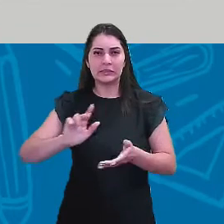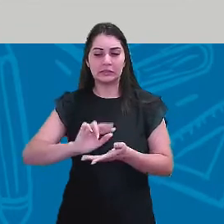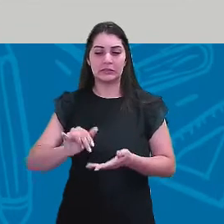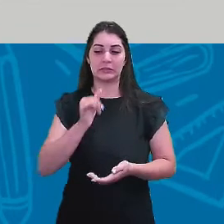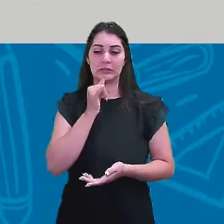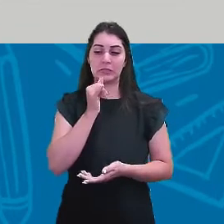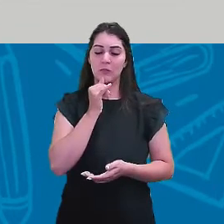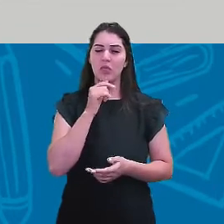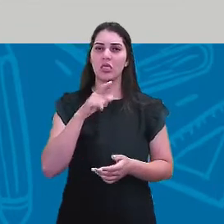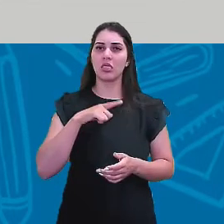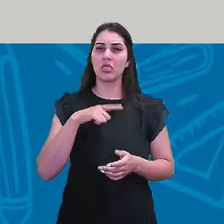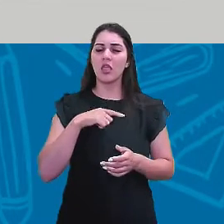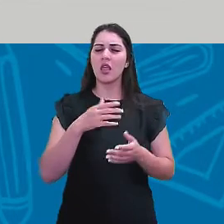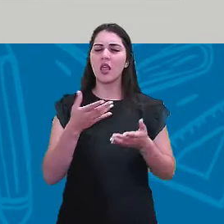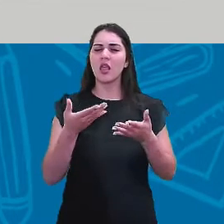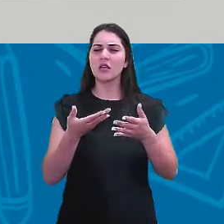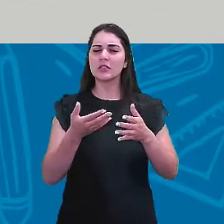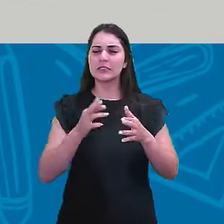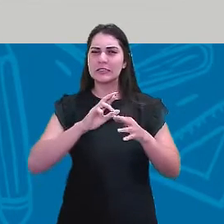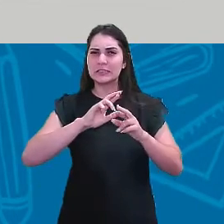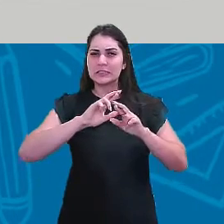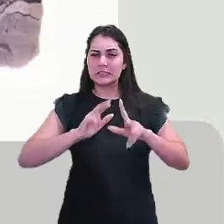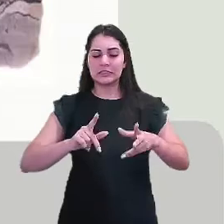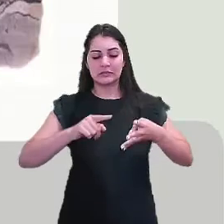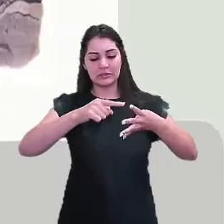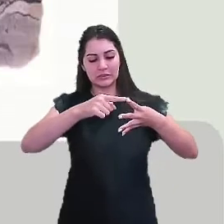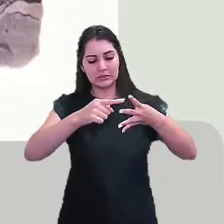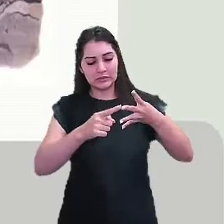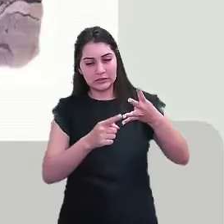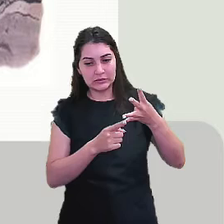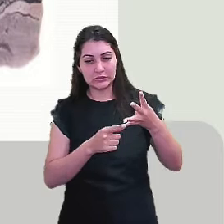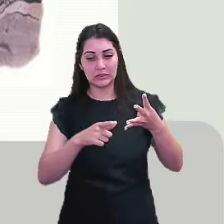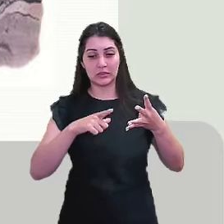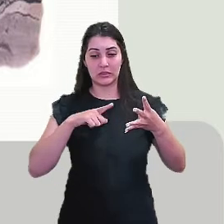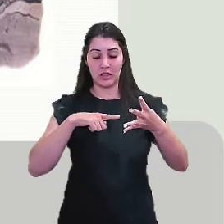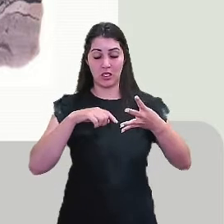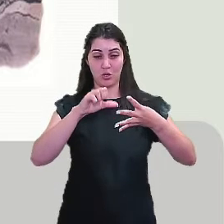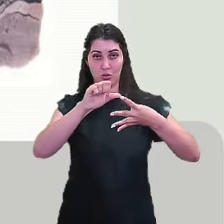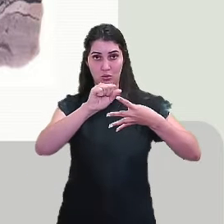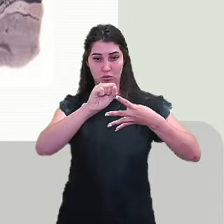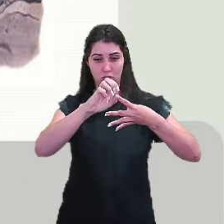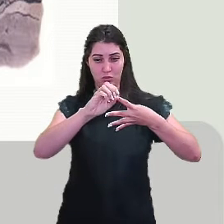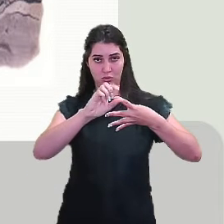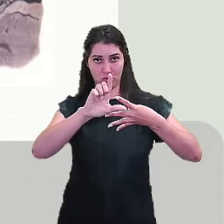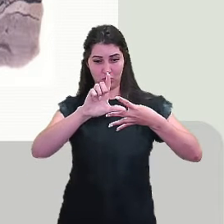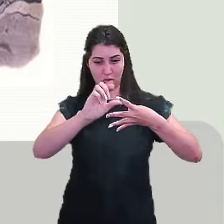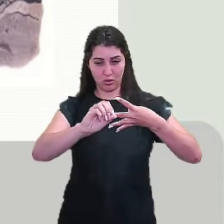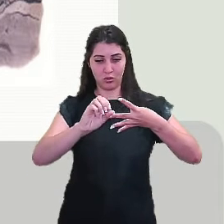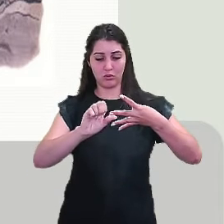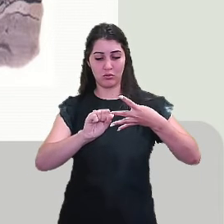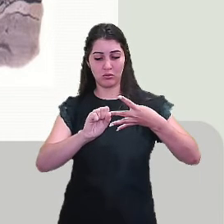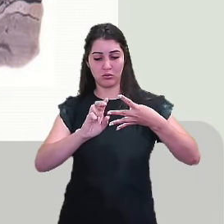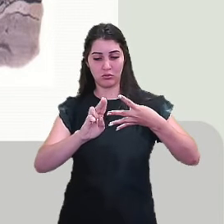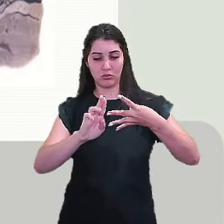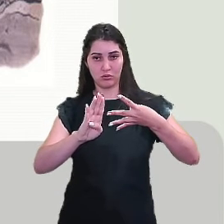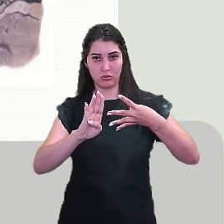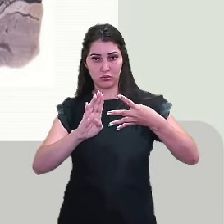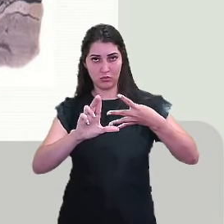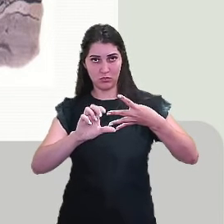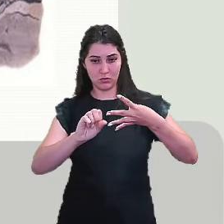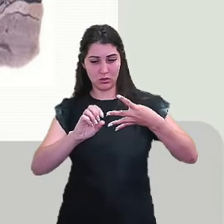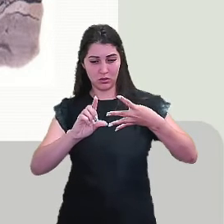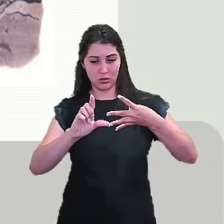Camadas do solo. Preste atenção, olha lá, olha lá. Eu tenho o solo, subsolo e a